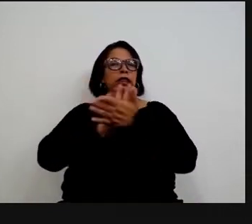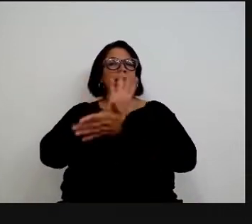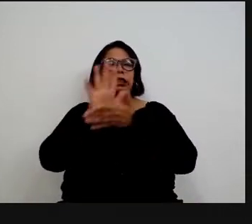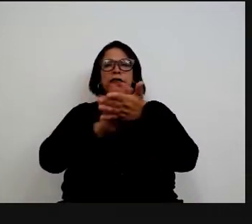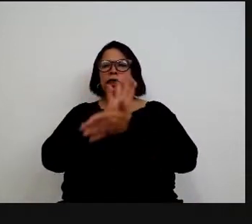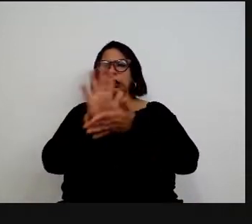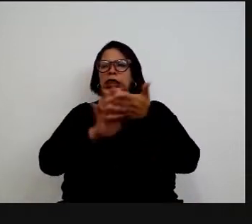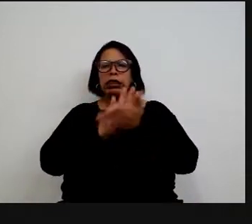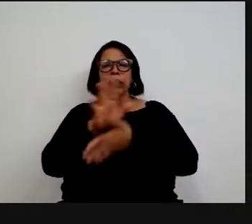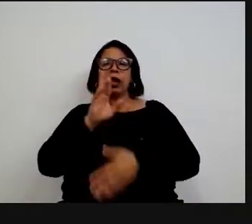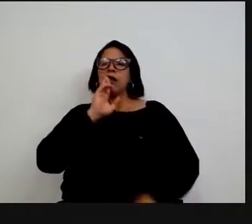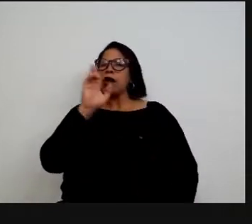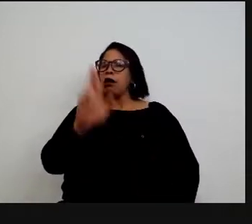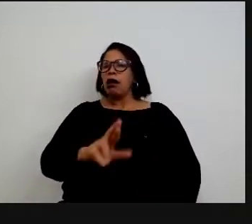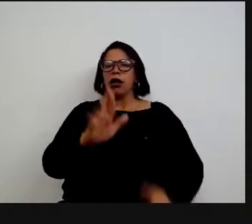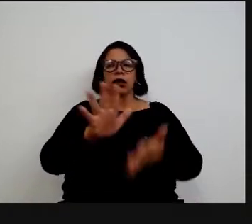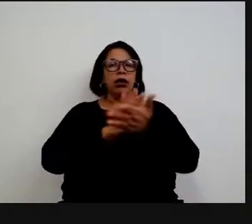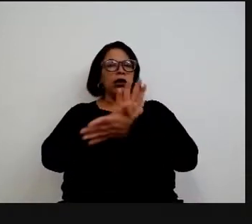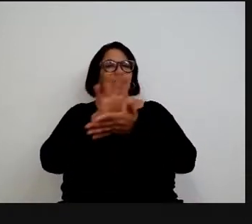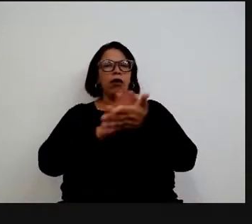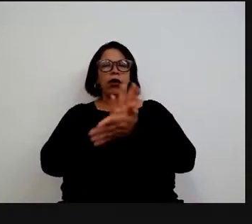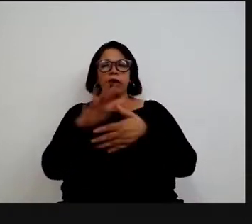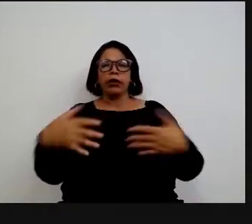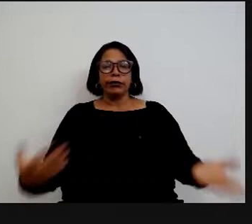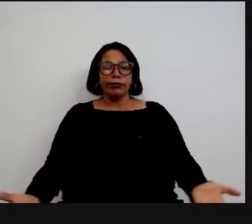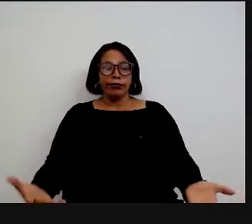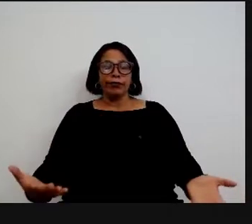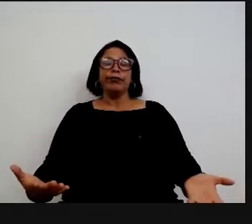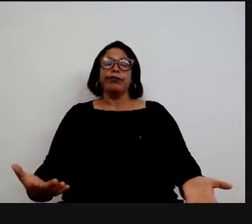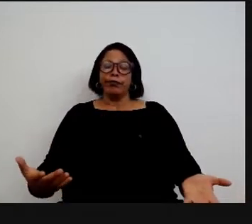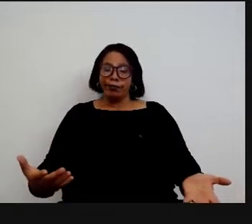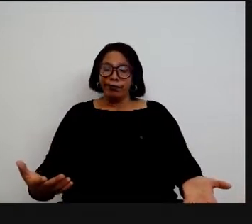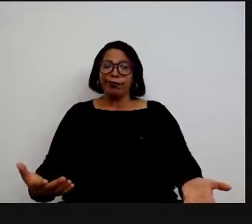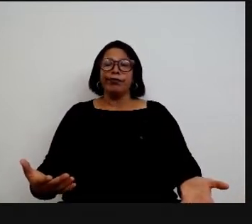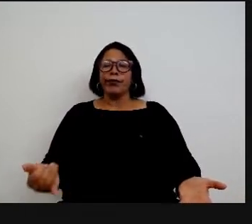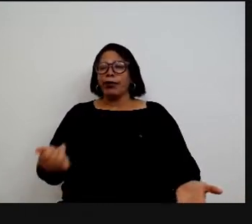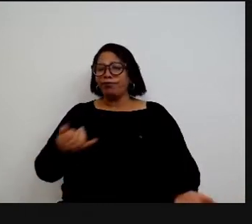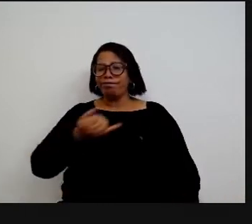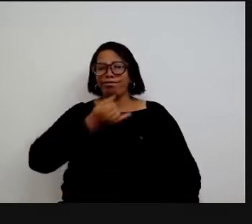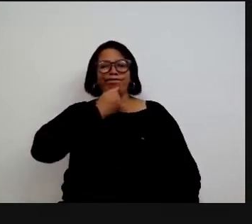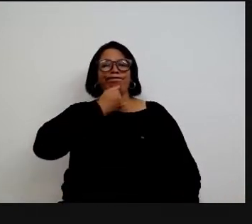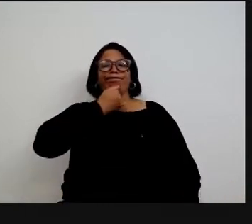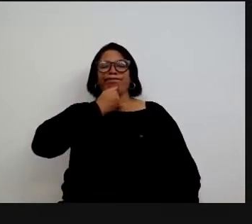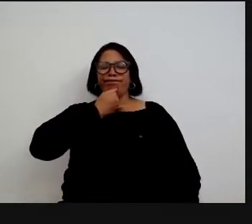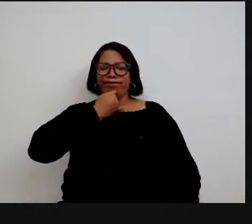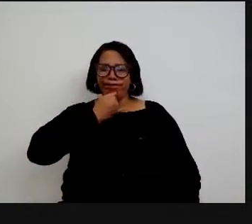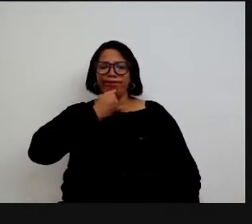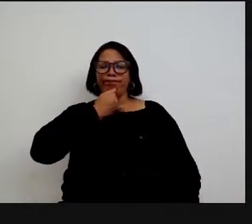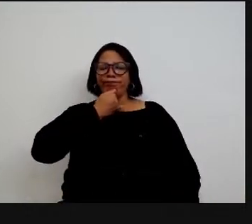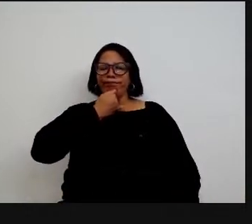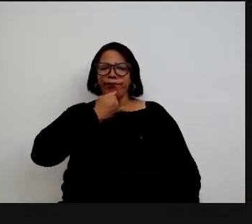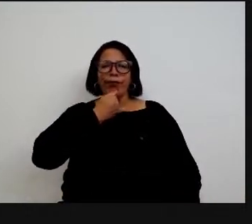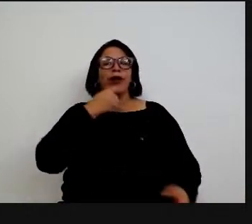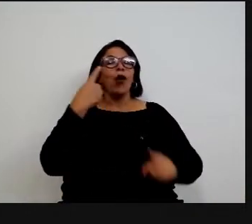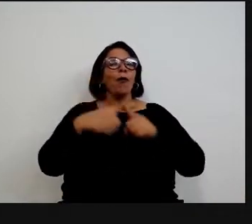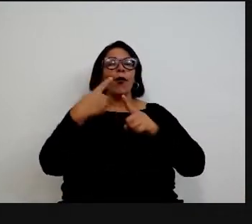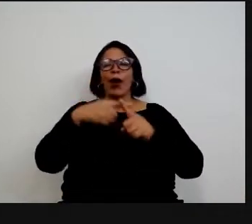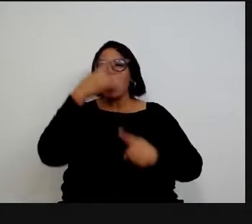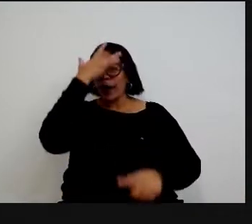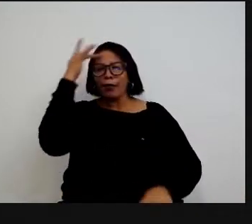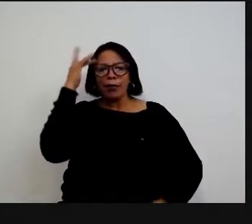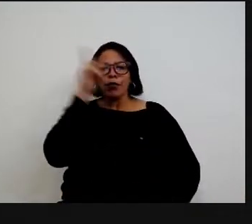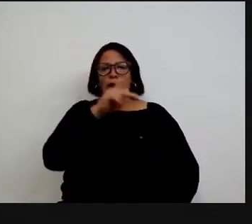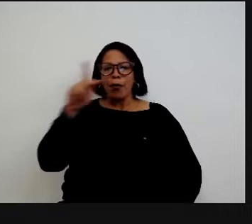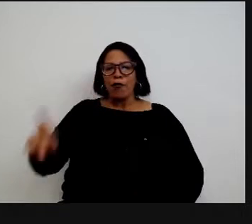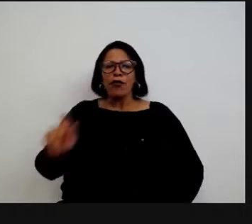viveu educação sabe do que estou falando aqui. Né? Então, a gente era muito frustrado com aquilo. Né? Então, isso do ponto de